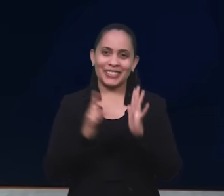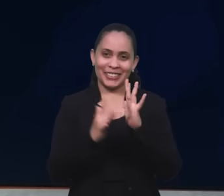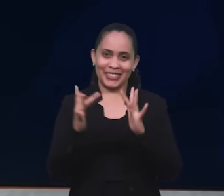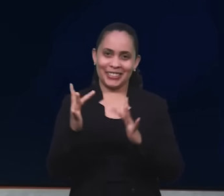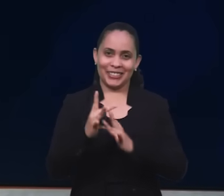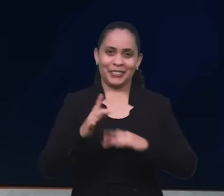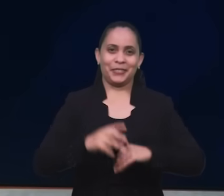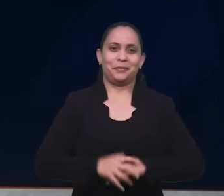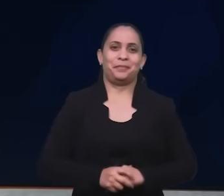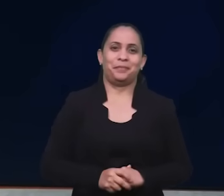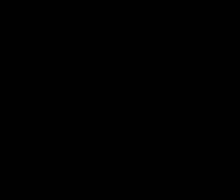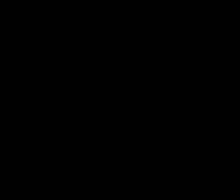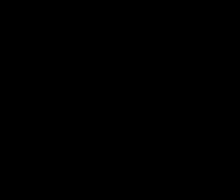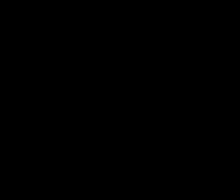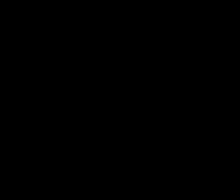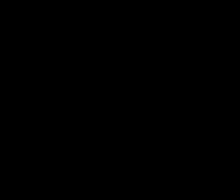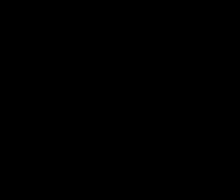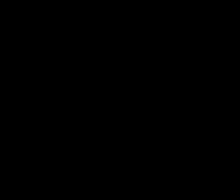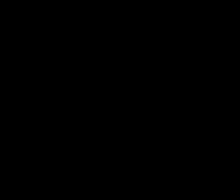do Senhor Jesus.